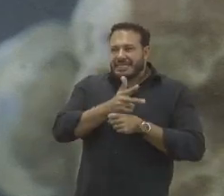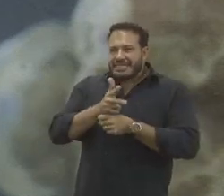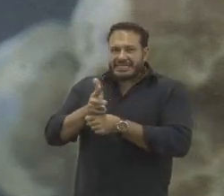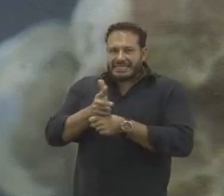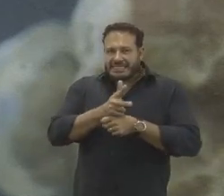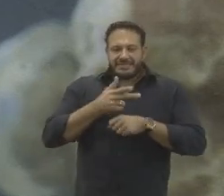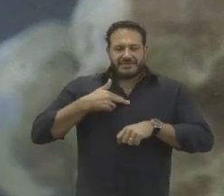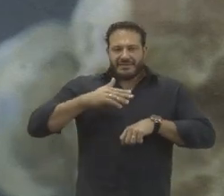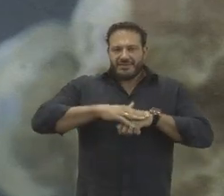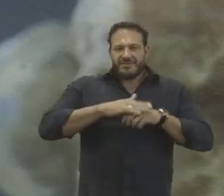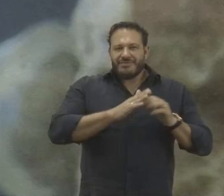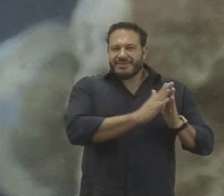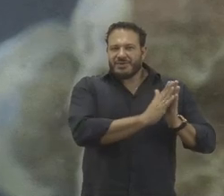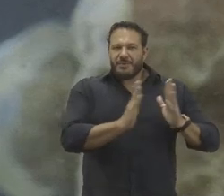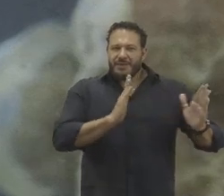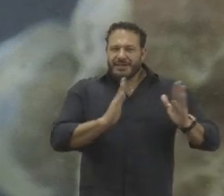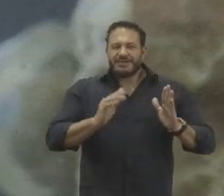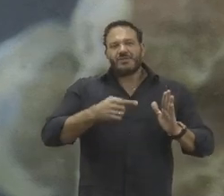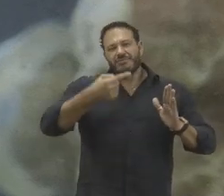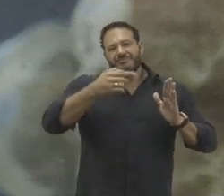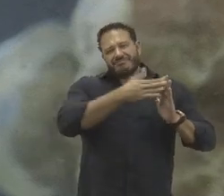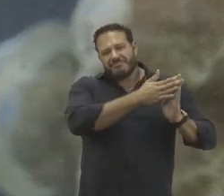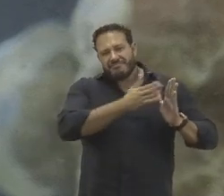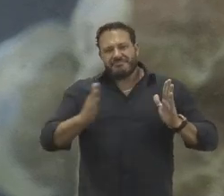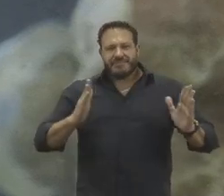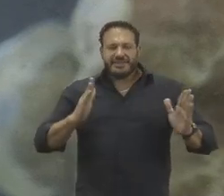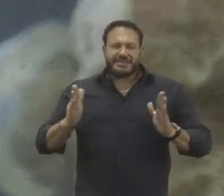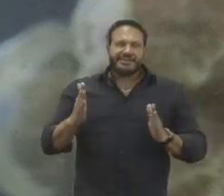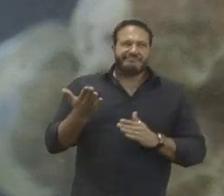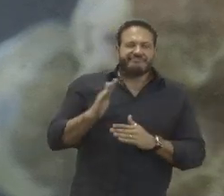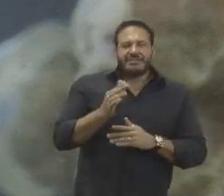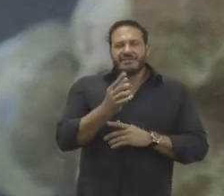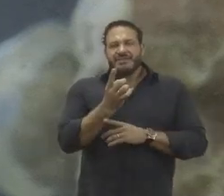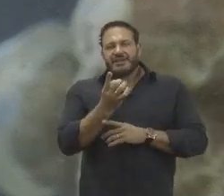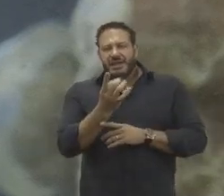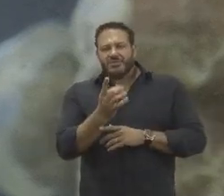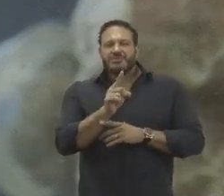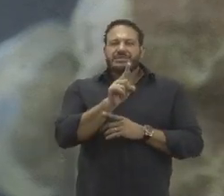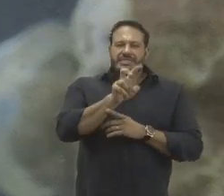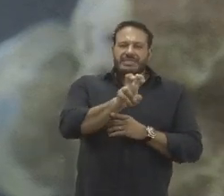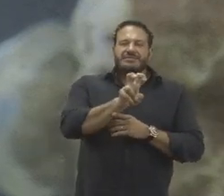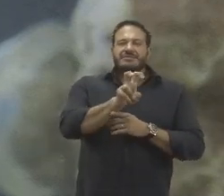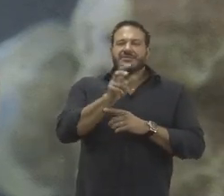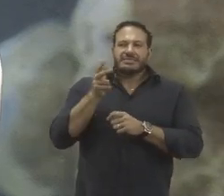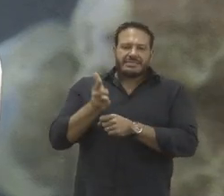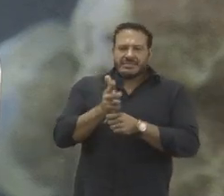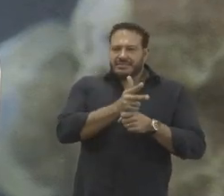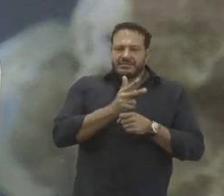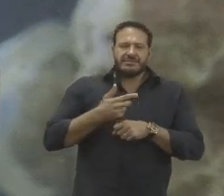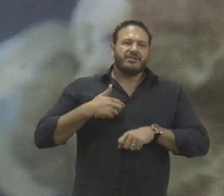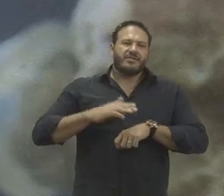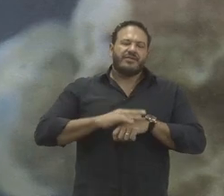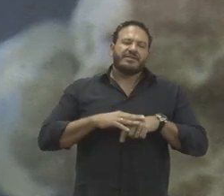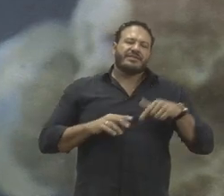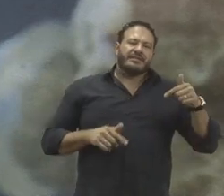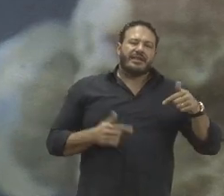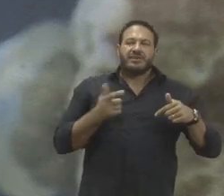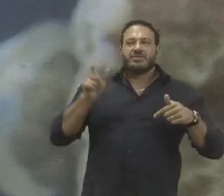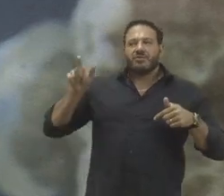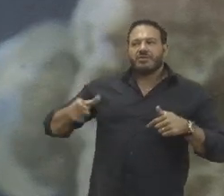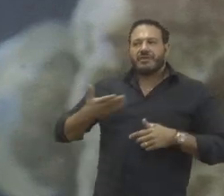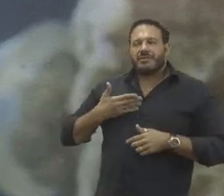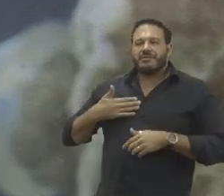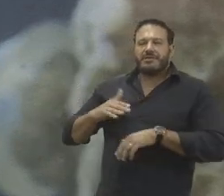fazia uma vamos dizer uma temporada tinha 14 15 programas eu fazia sete e uma colega fazia os outros